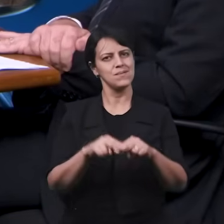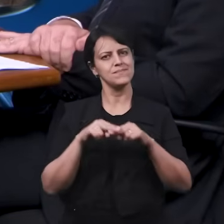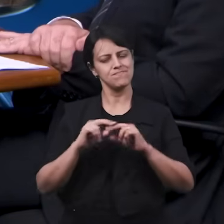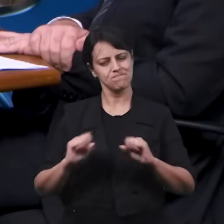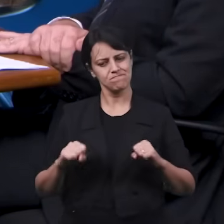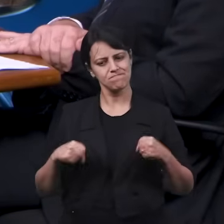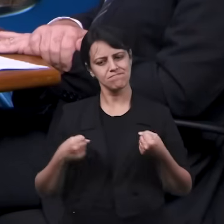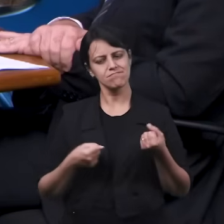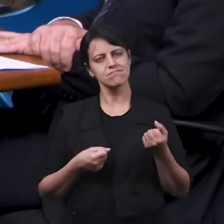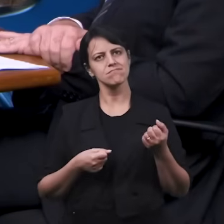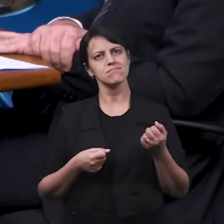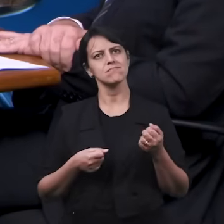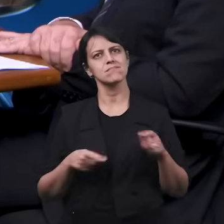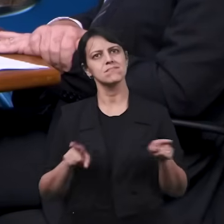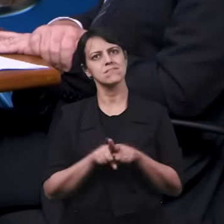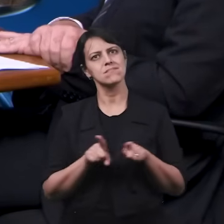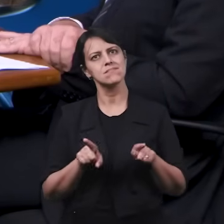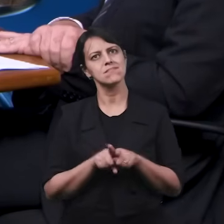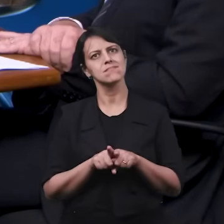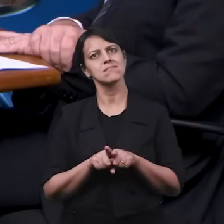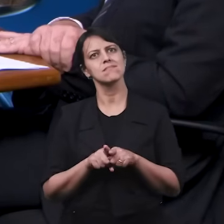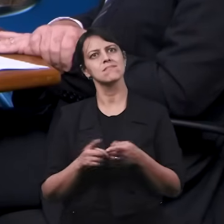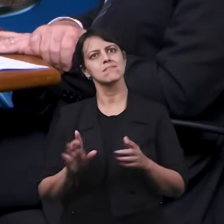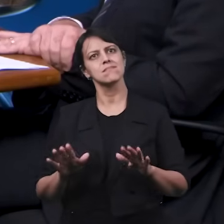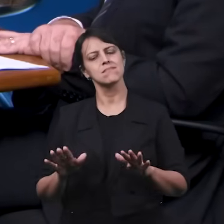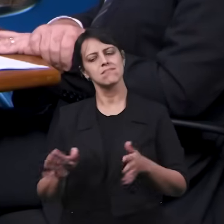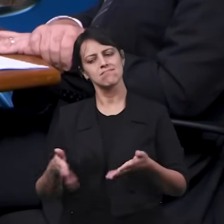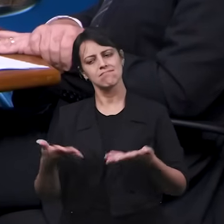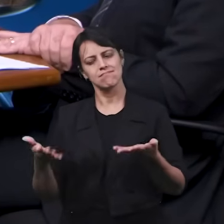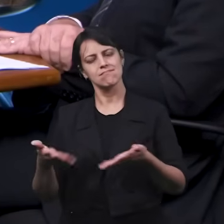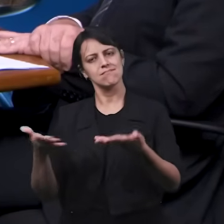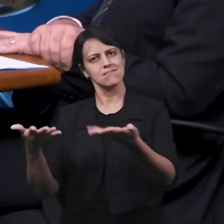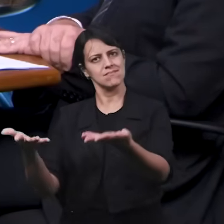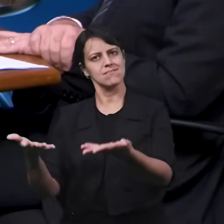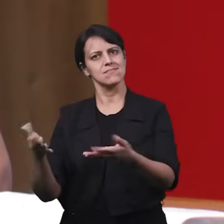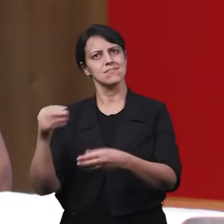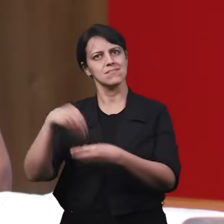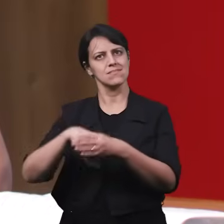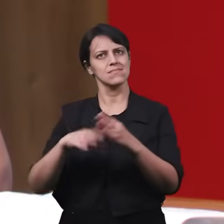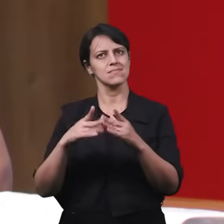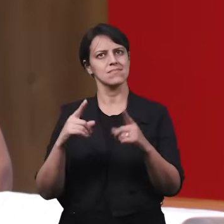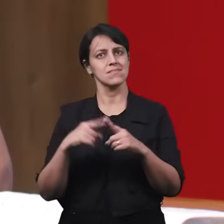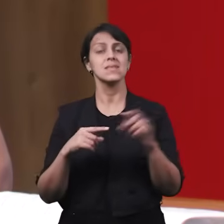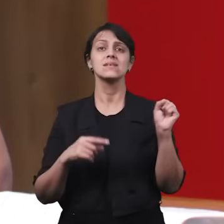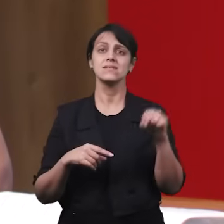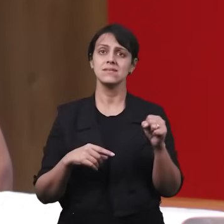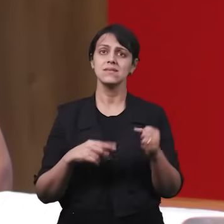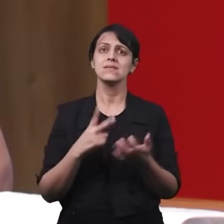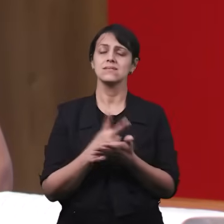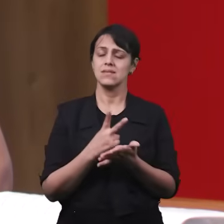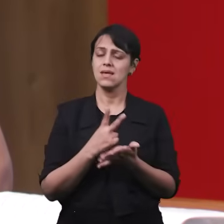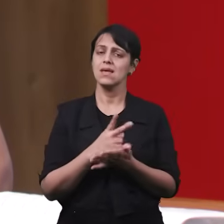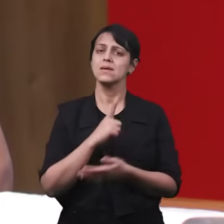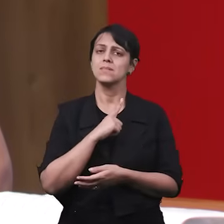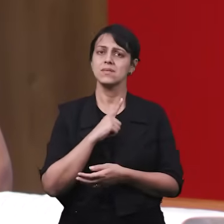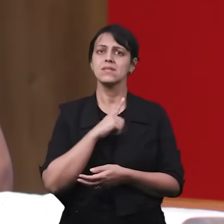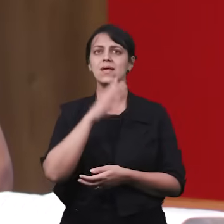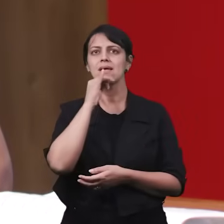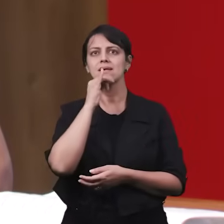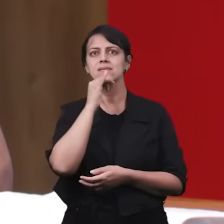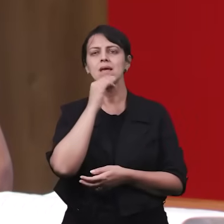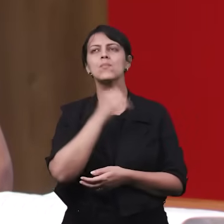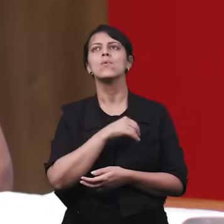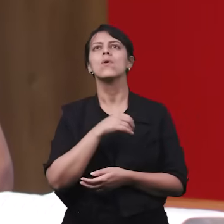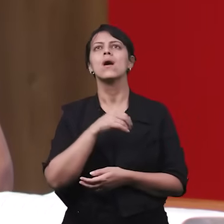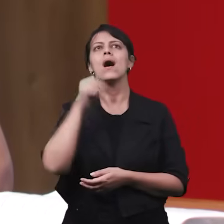fortalecê-la na vida espiritual e encaminhá-la na igreja? Ah, sim, sempre temos. veio uma irmã para o nosso estado,